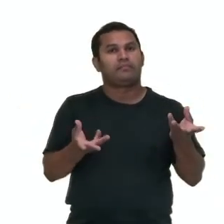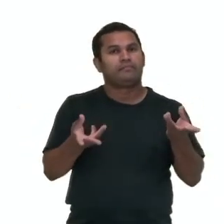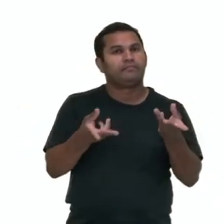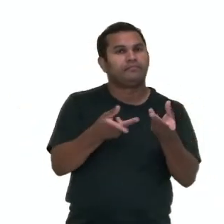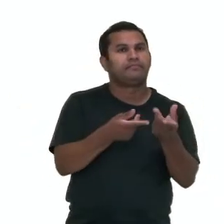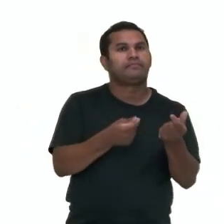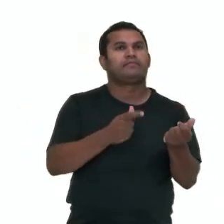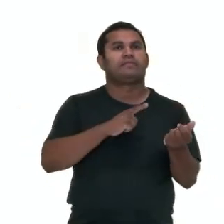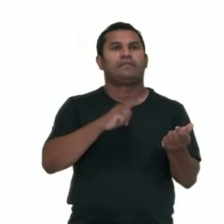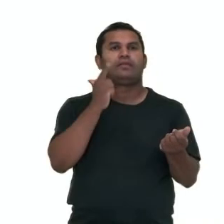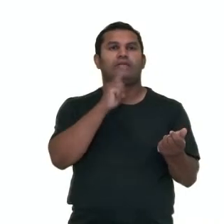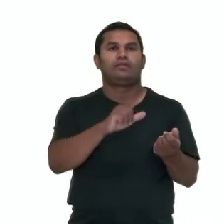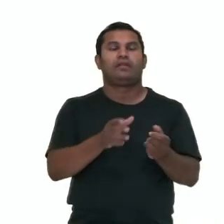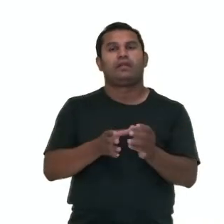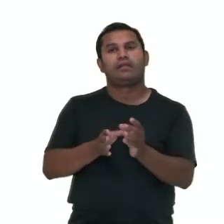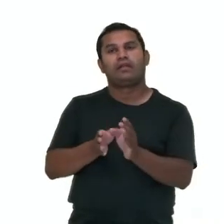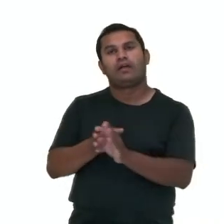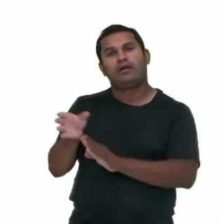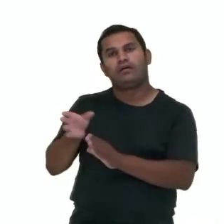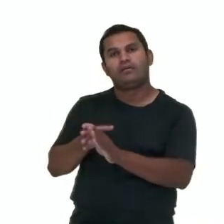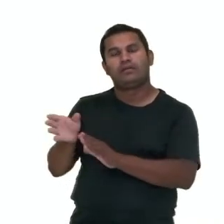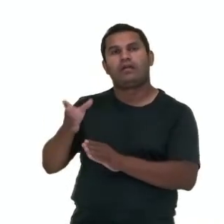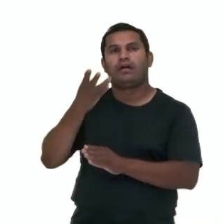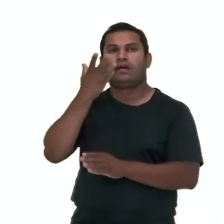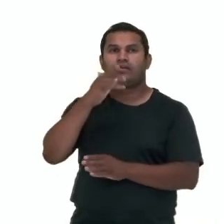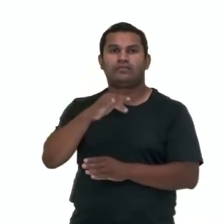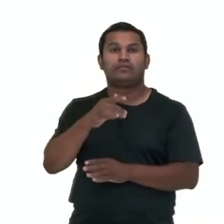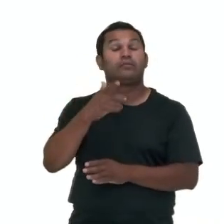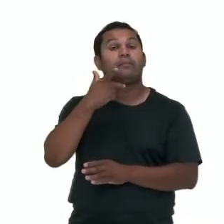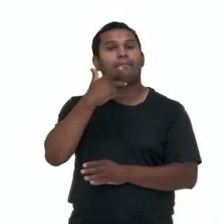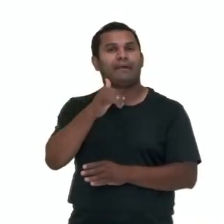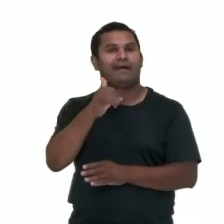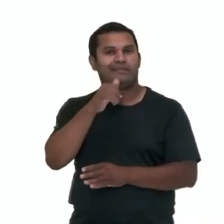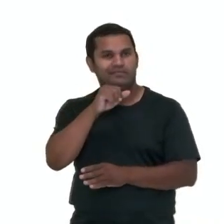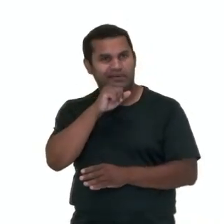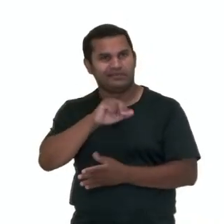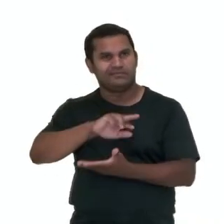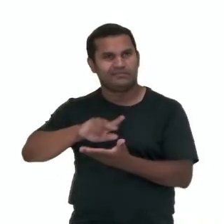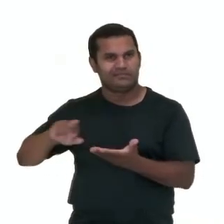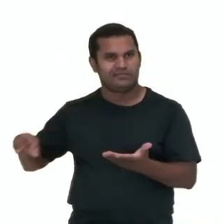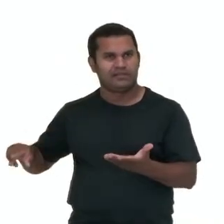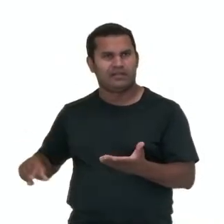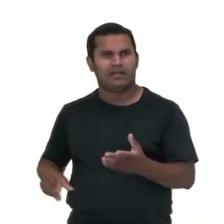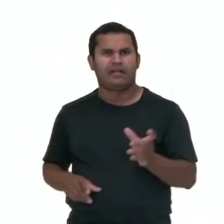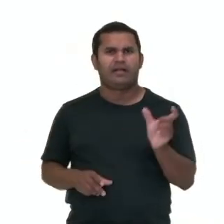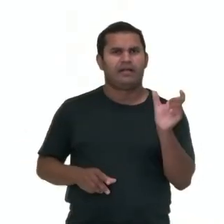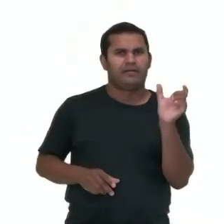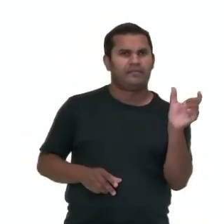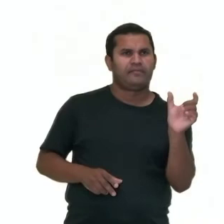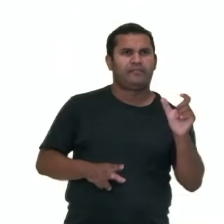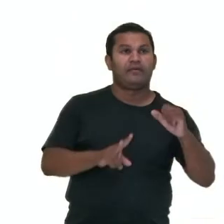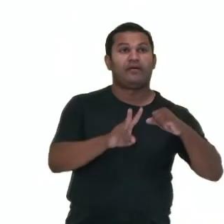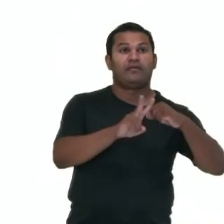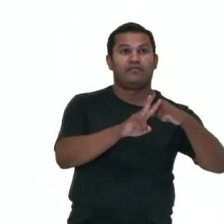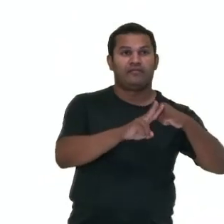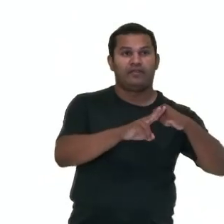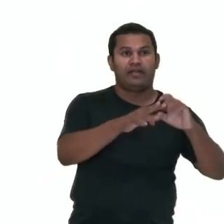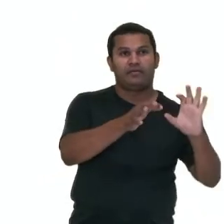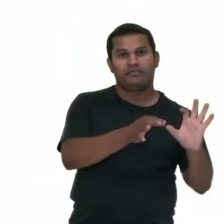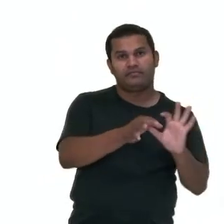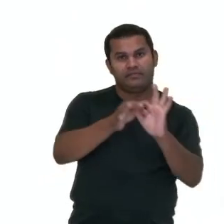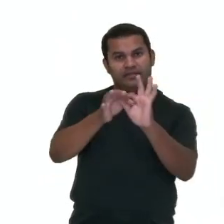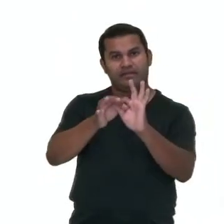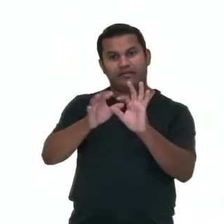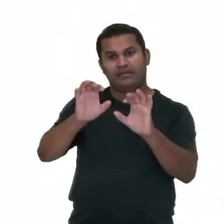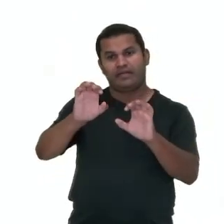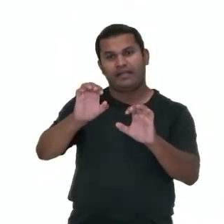qualificado seria predicativo do sujeito a palavra qualificado é a mais importante do predicado por isso dizemos que ela é o